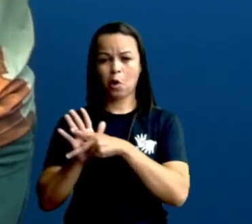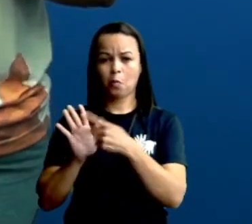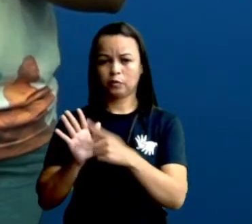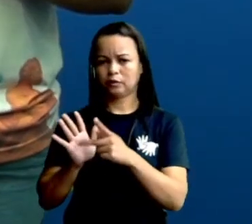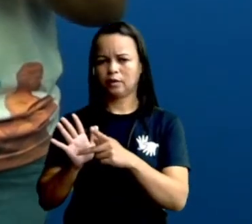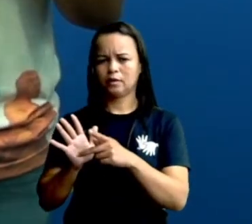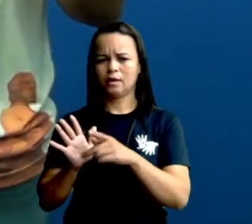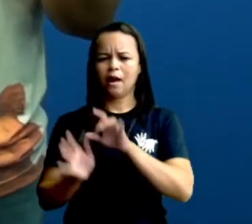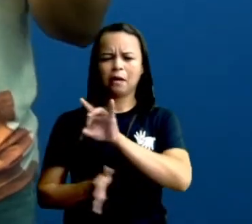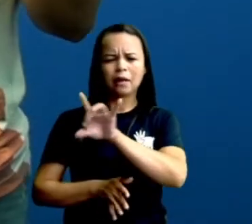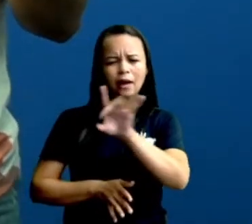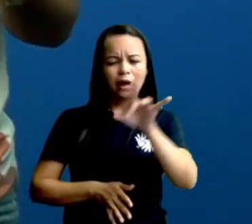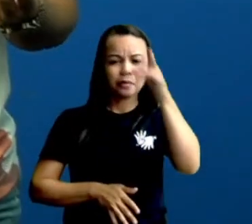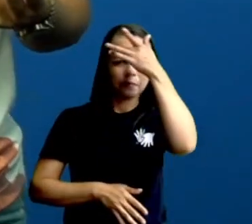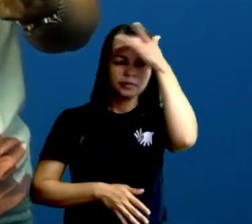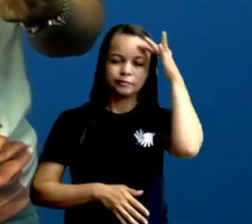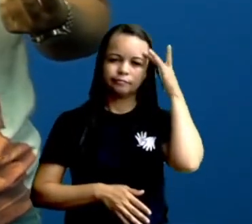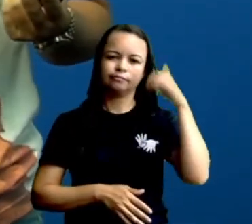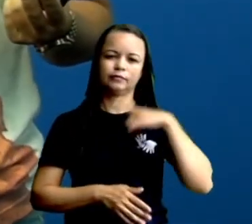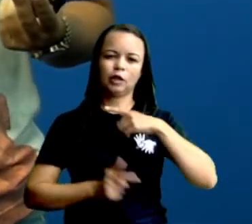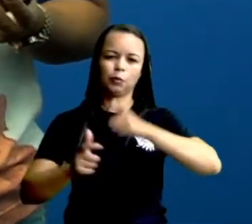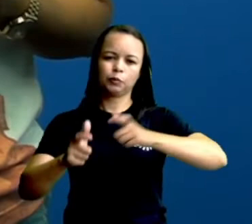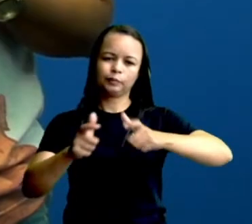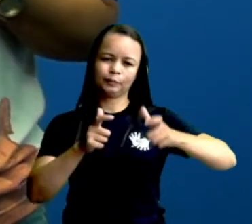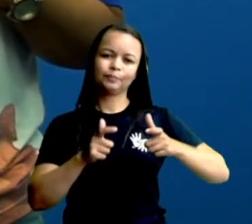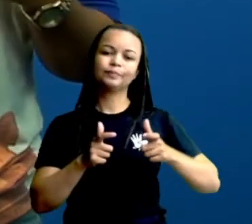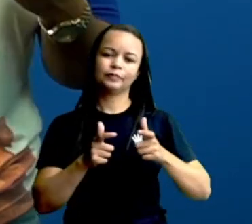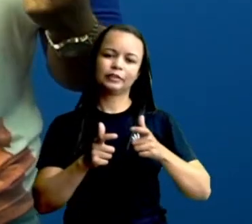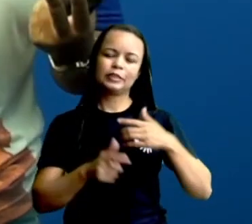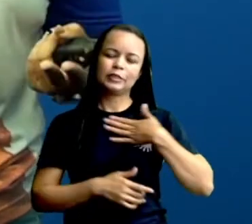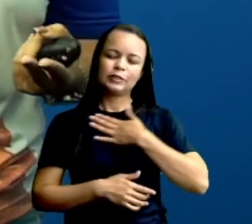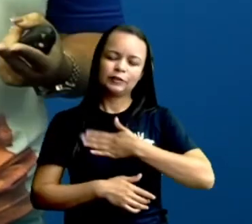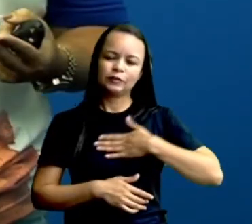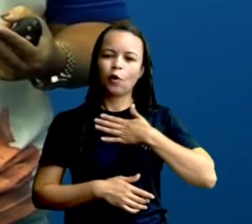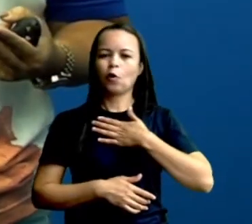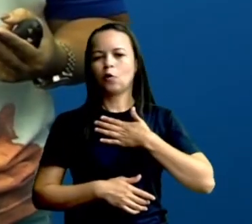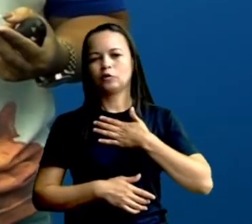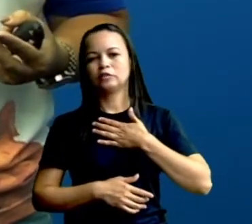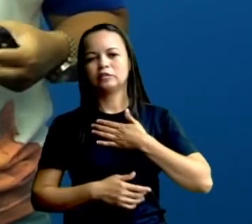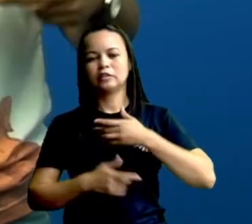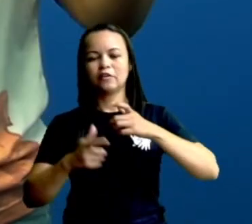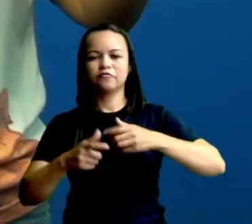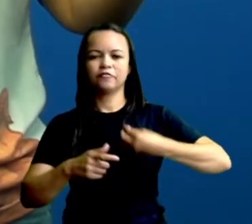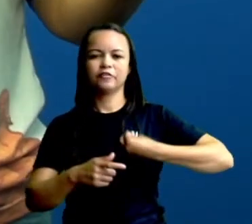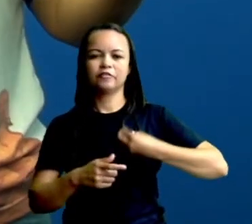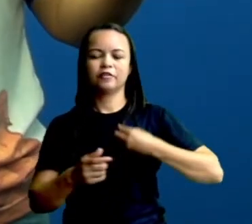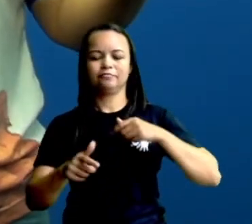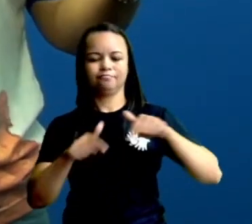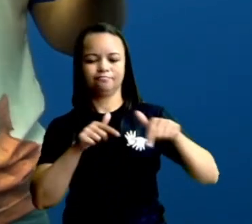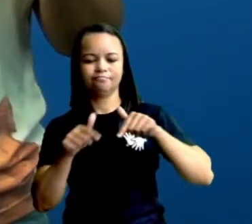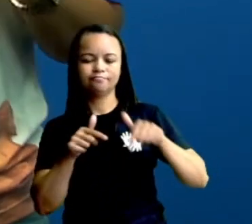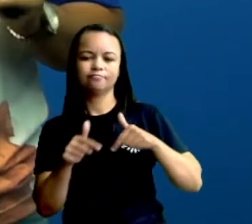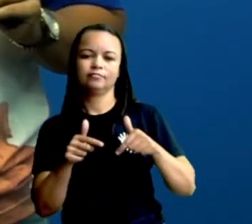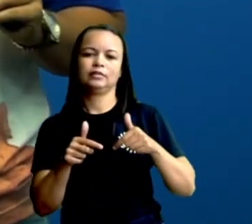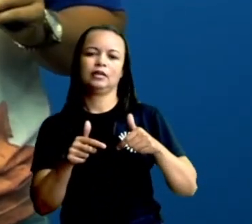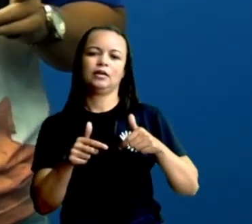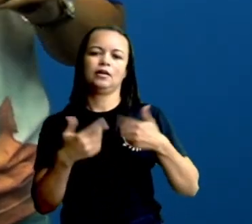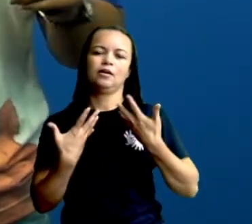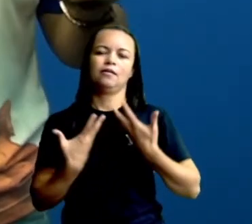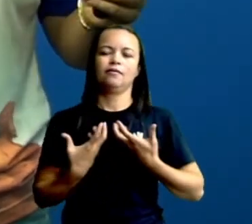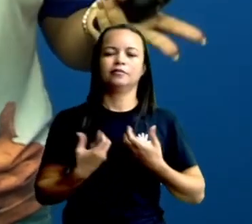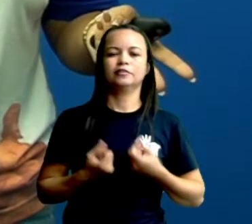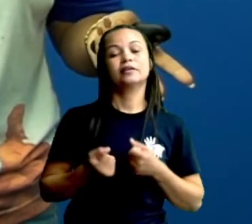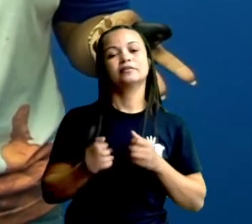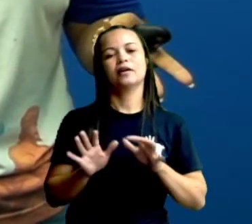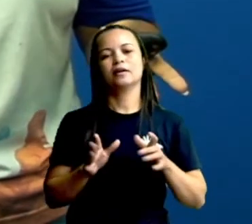Cada pessoa tem o seu lugar né o seu lugar que você se sente bem para viver para trabalhar a